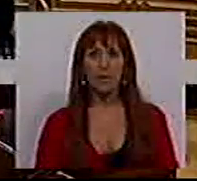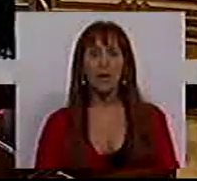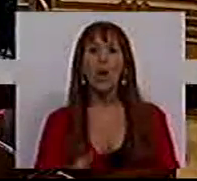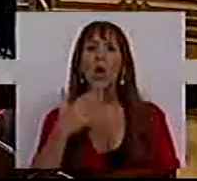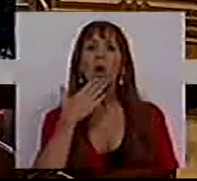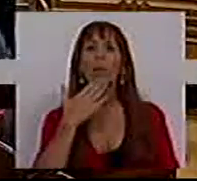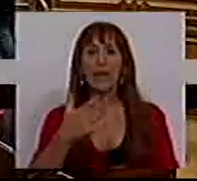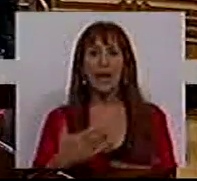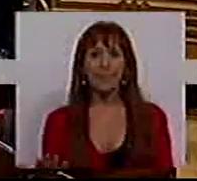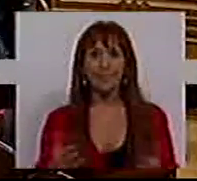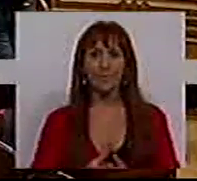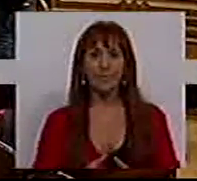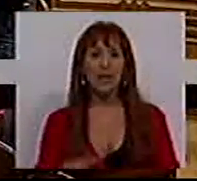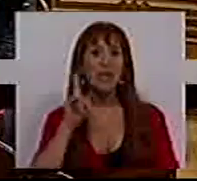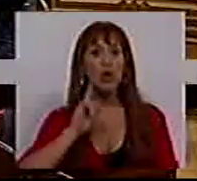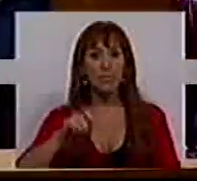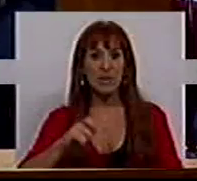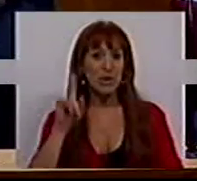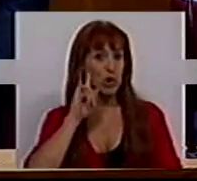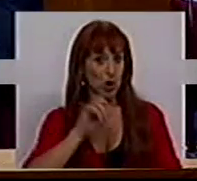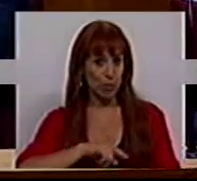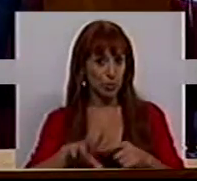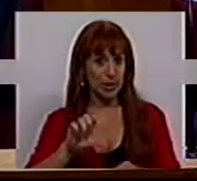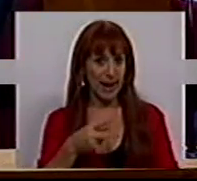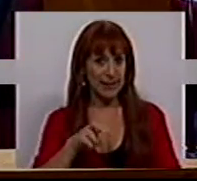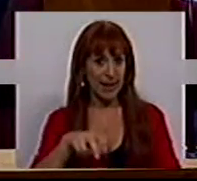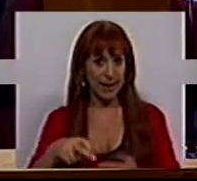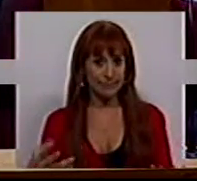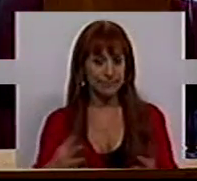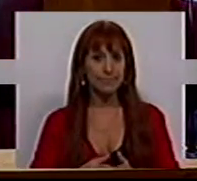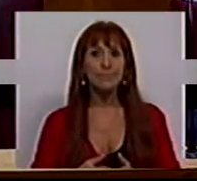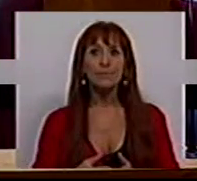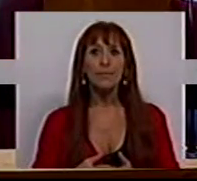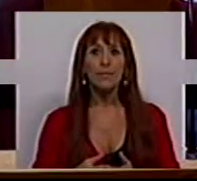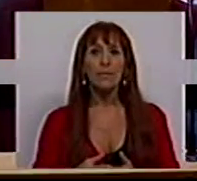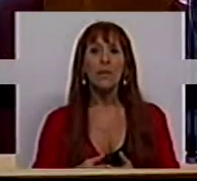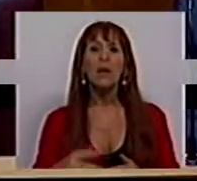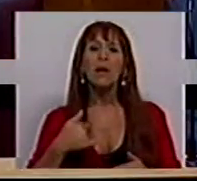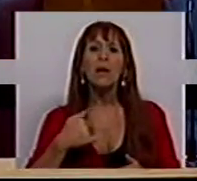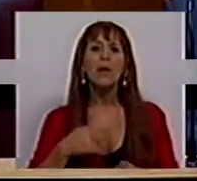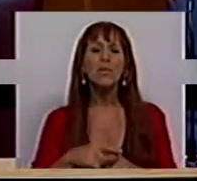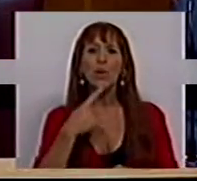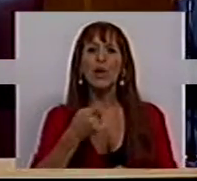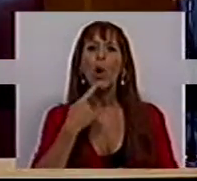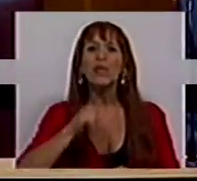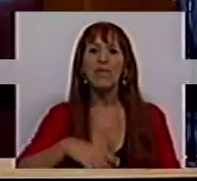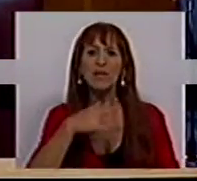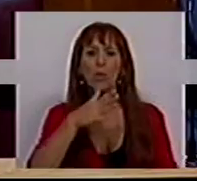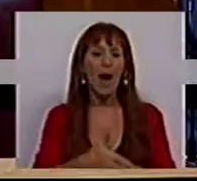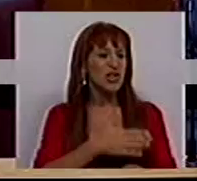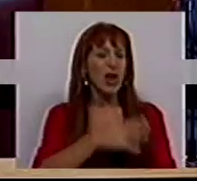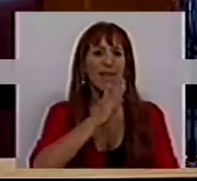Muito obrigado, Sra. Presidente. Sra. Deputada Catarina Martins, eu reafirmo aquilo que